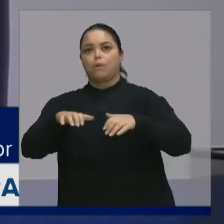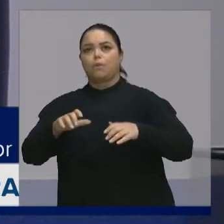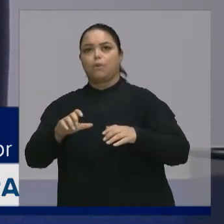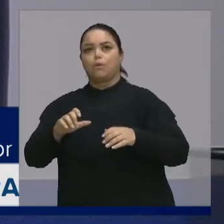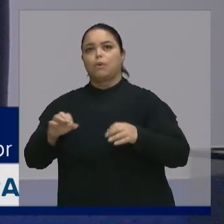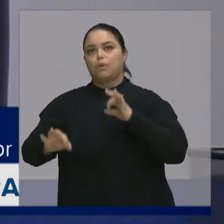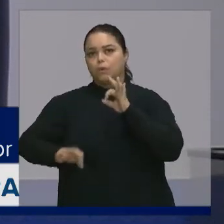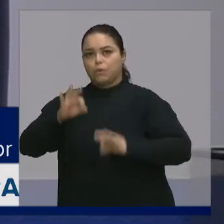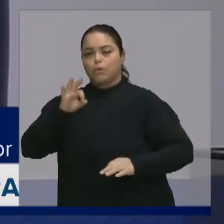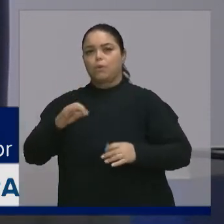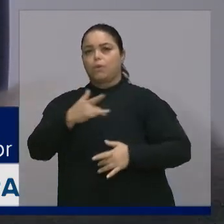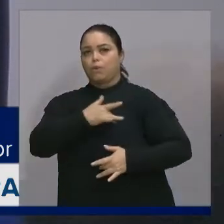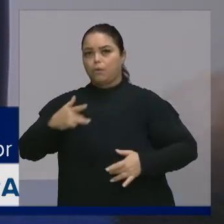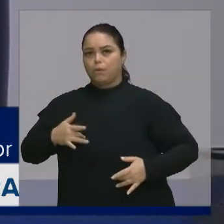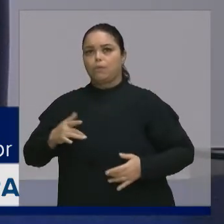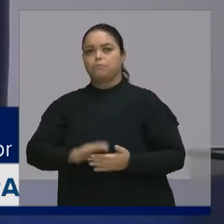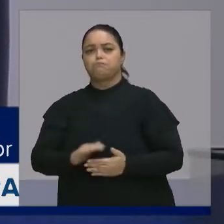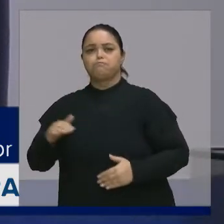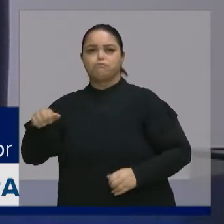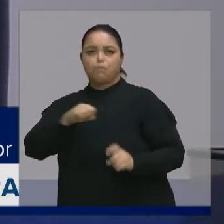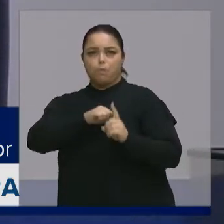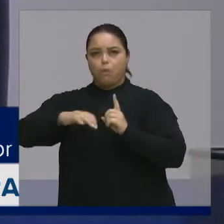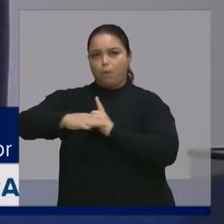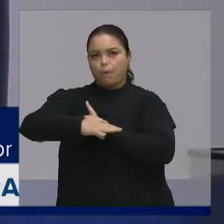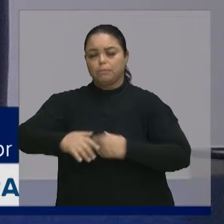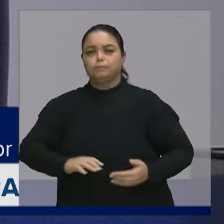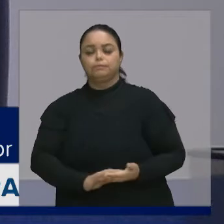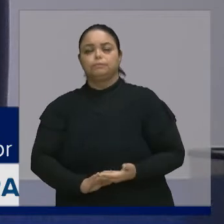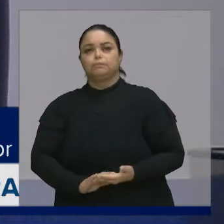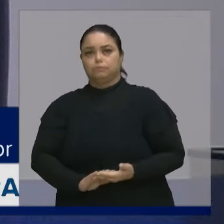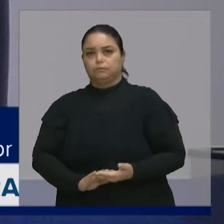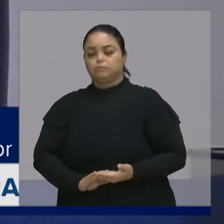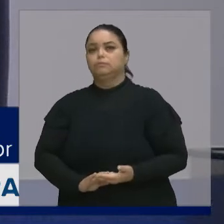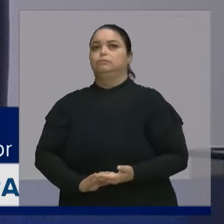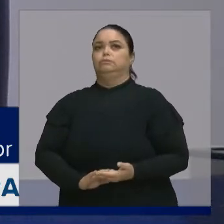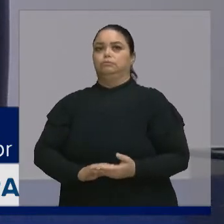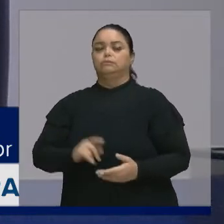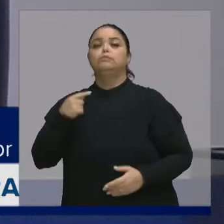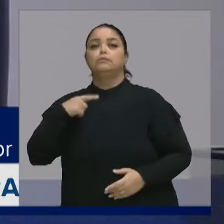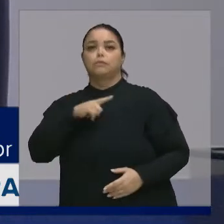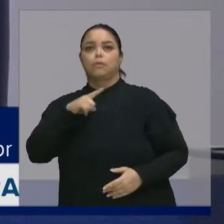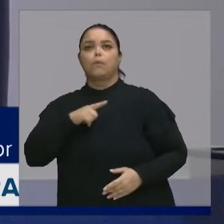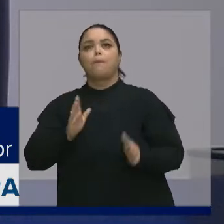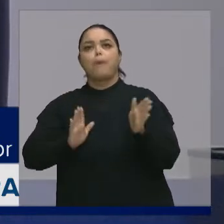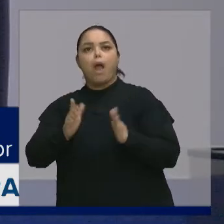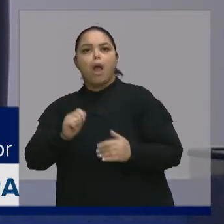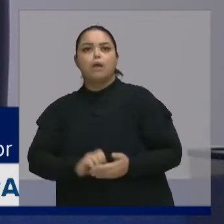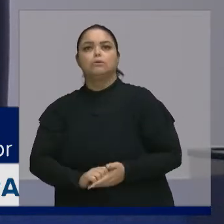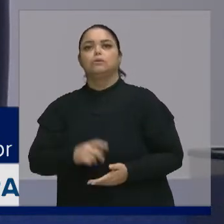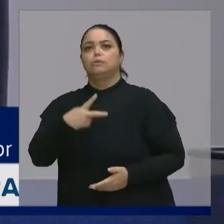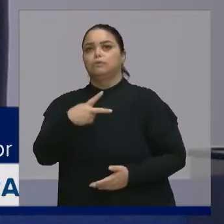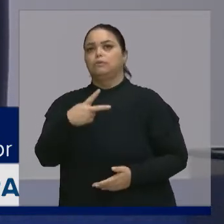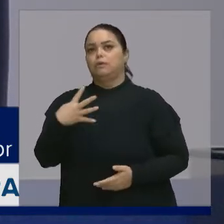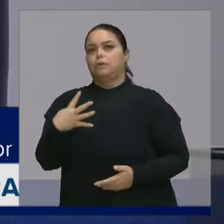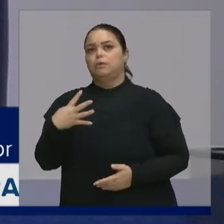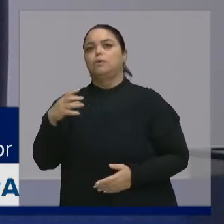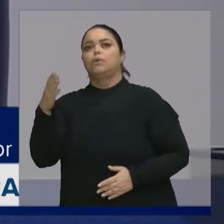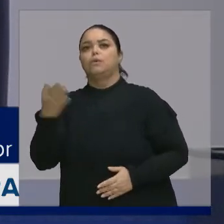Justiça, Saúde e Promoção Social. Rito ordinário. Término do prazo para emendas,